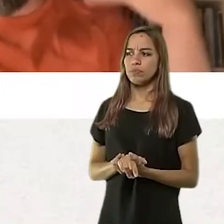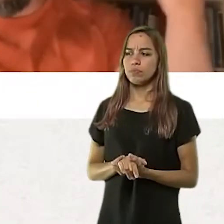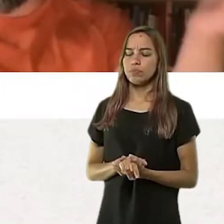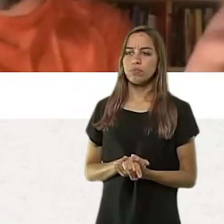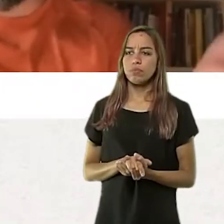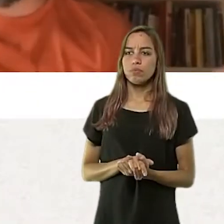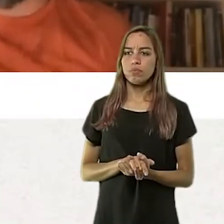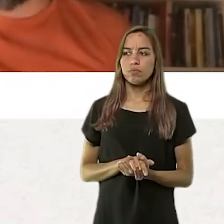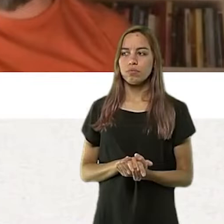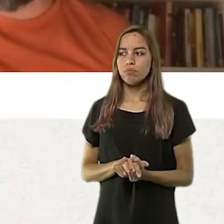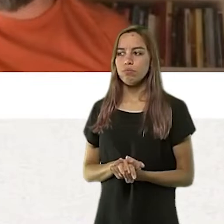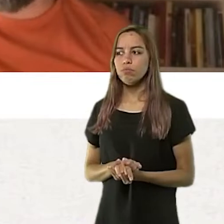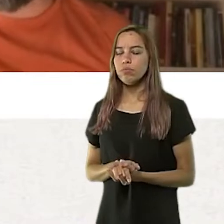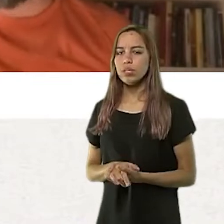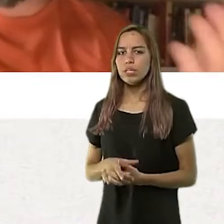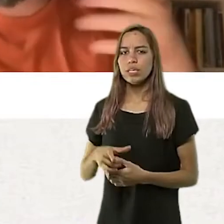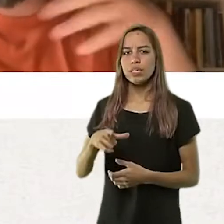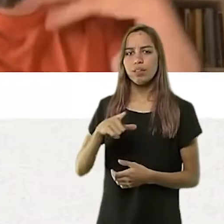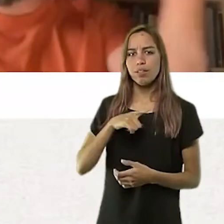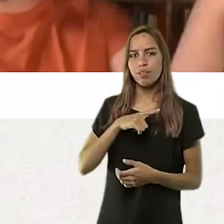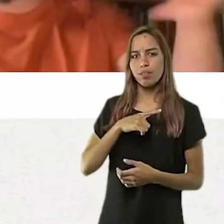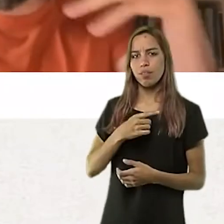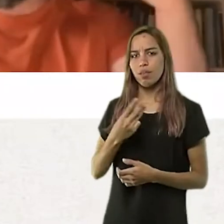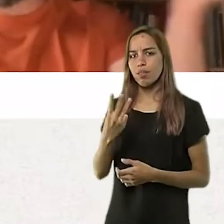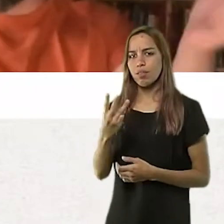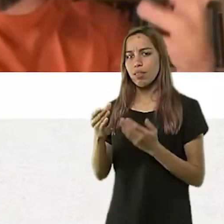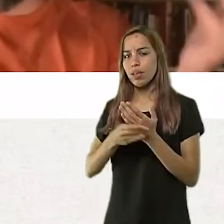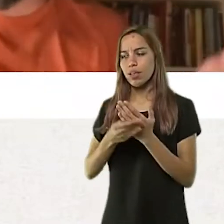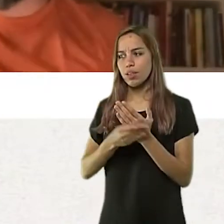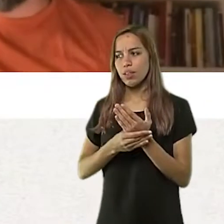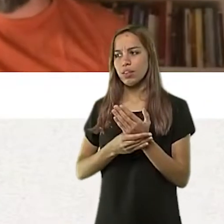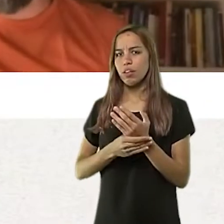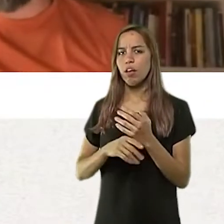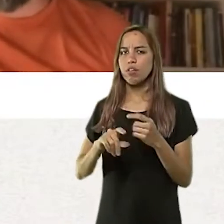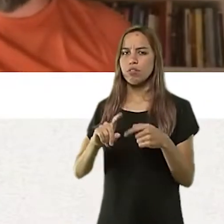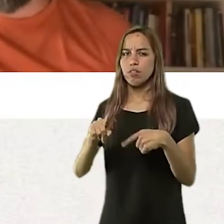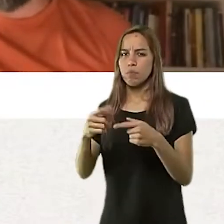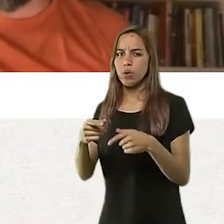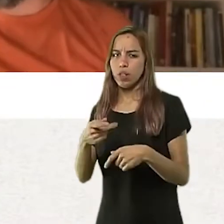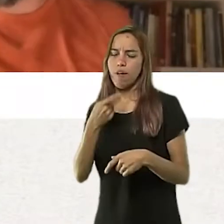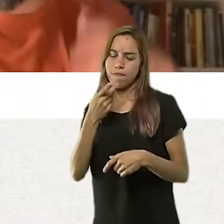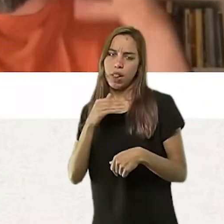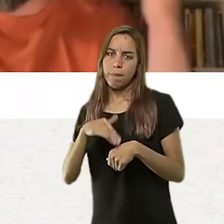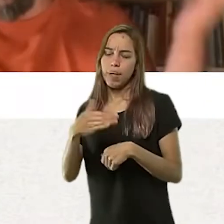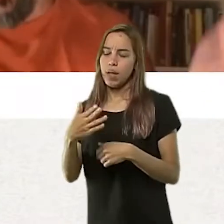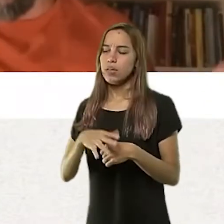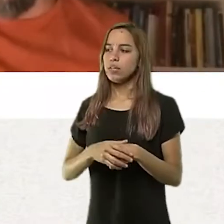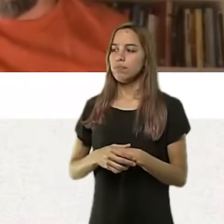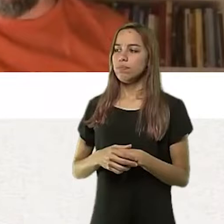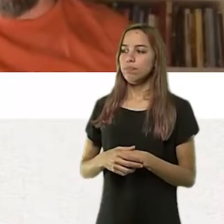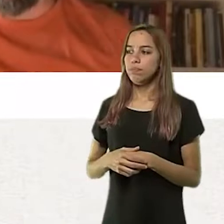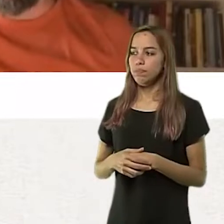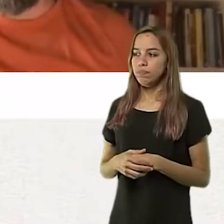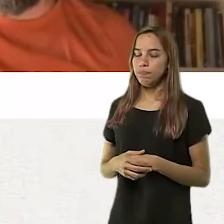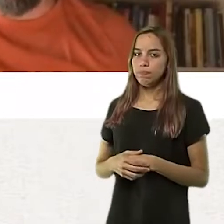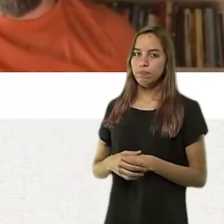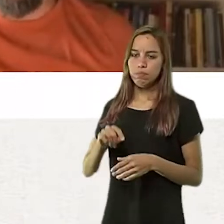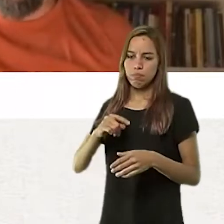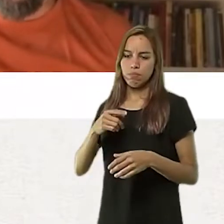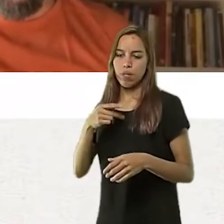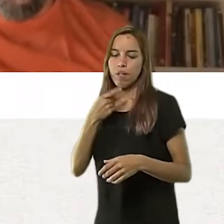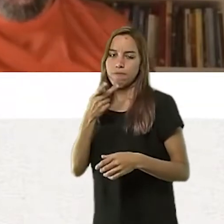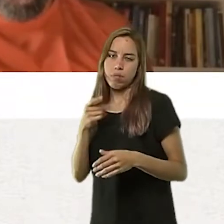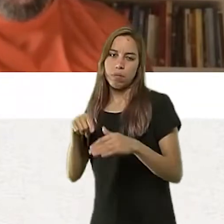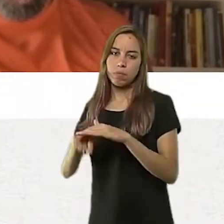Dublinense, e tenho 3 livros na Dublinense, que iremos falar mais adiante, até provavelmente com mais profundidade, mas